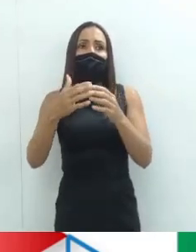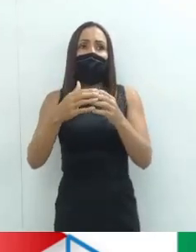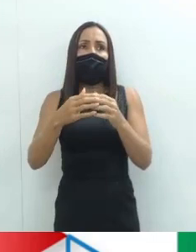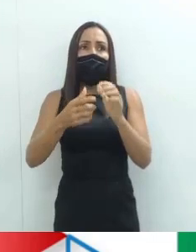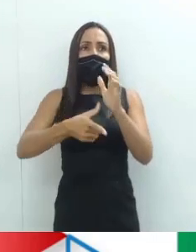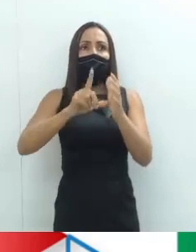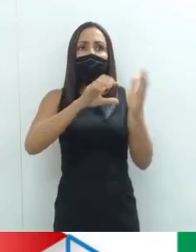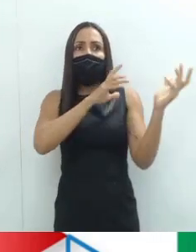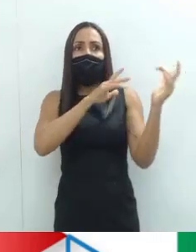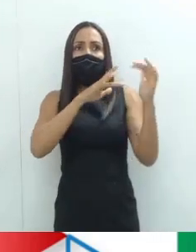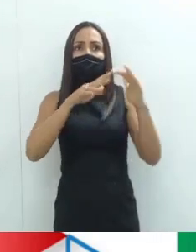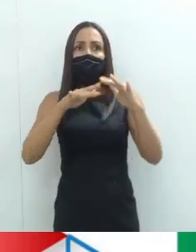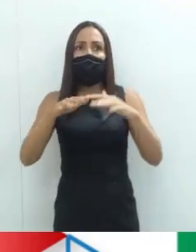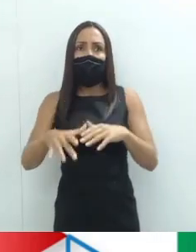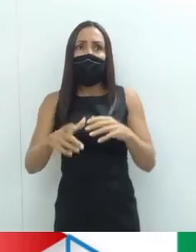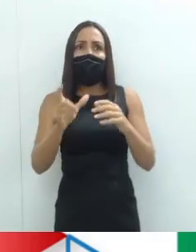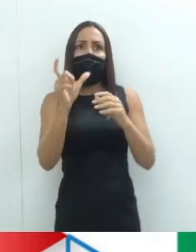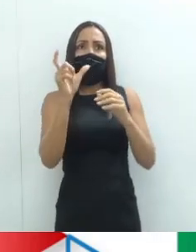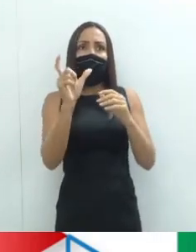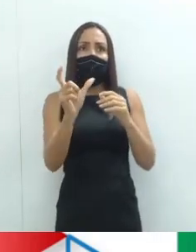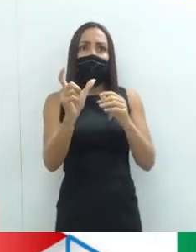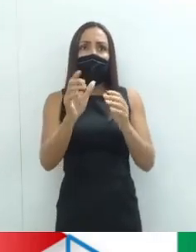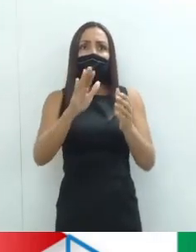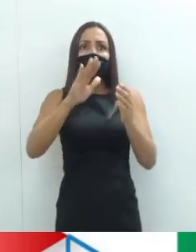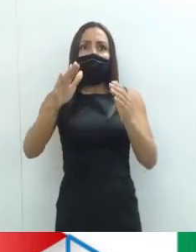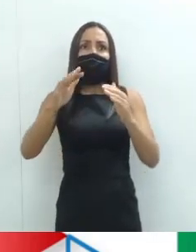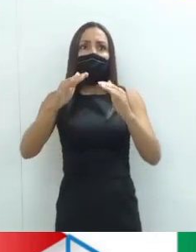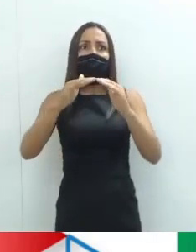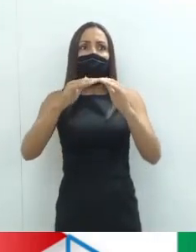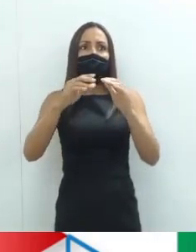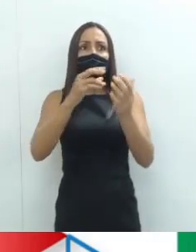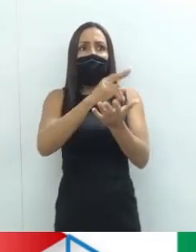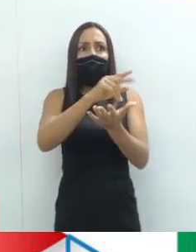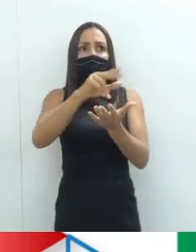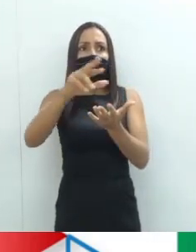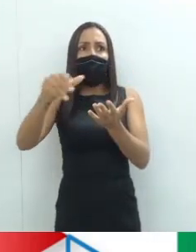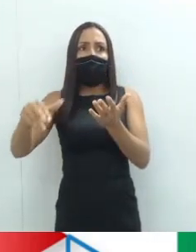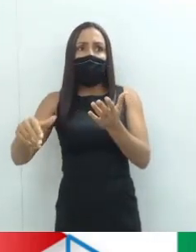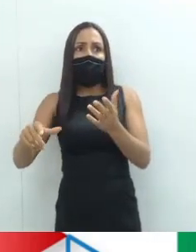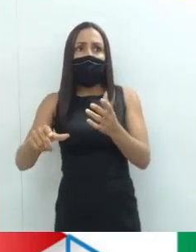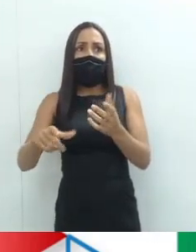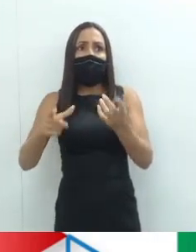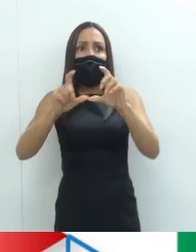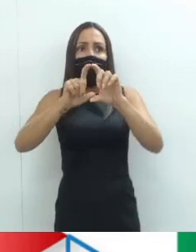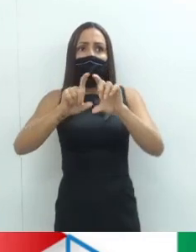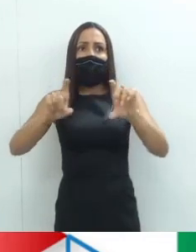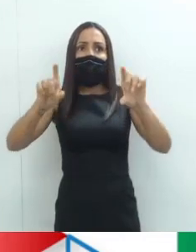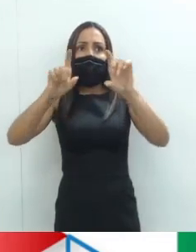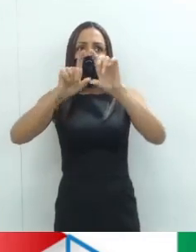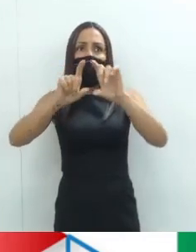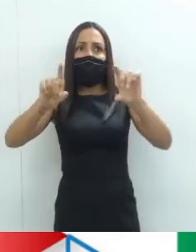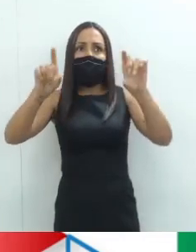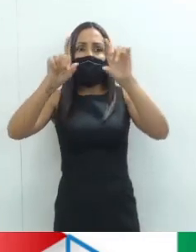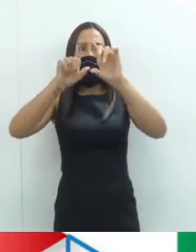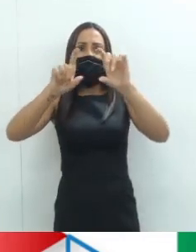pré-coloniais compostos pela sobreposição de muitas camadas de restos